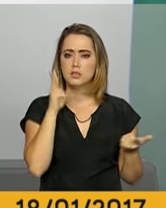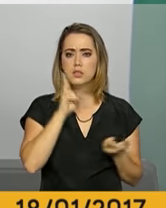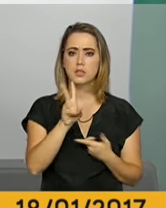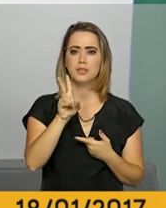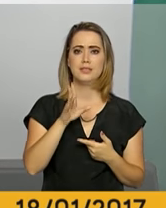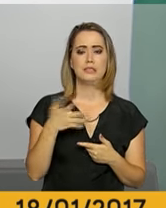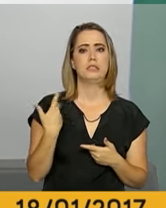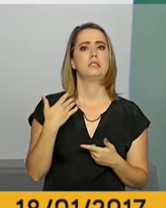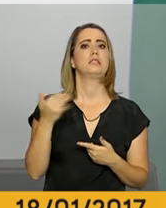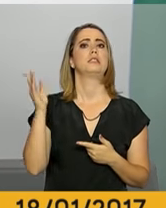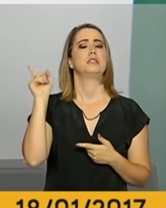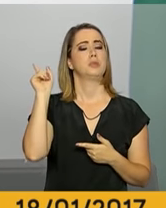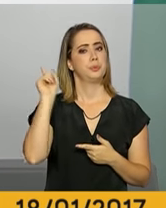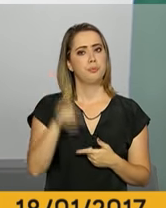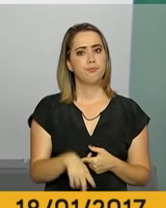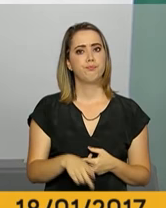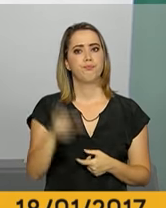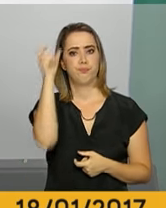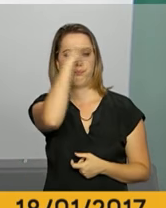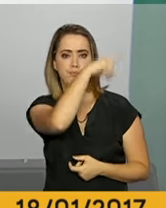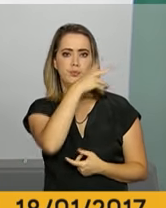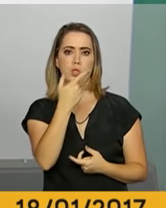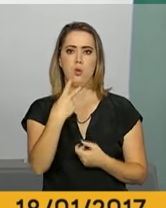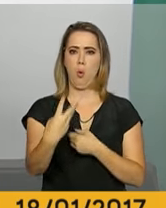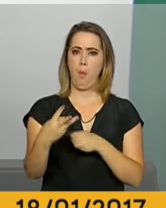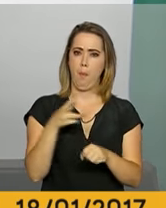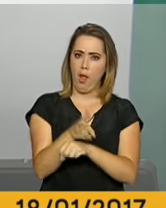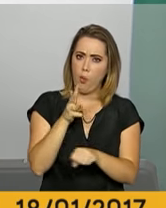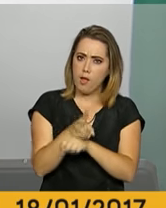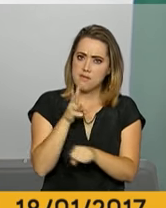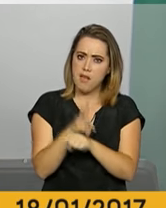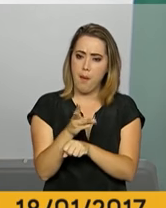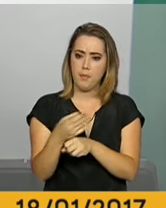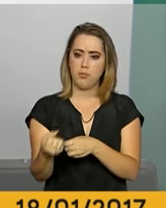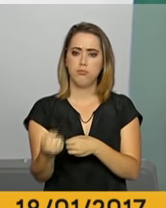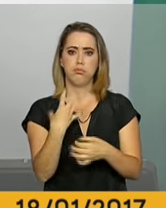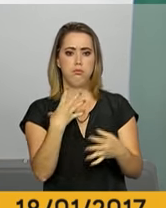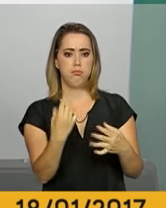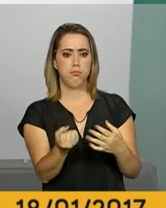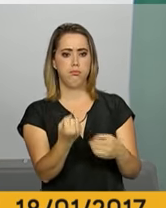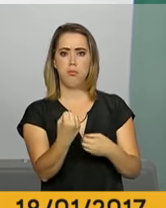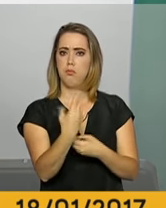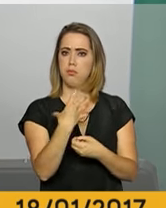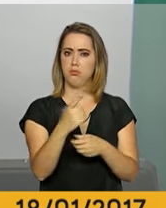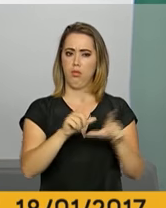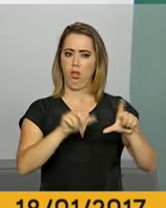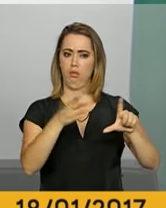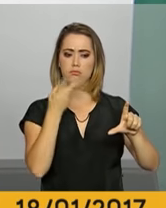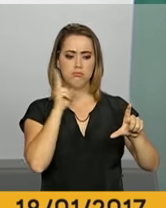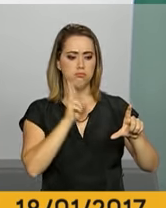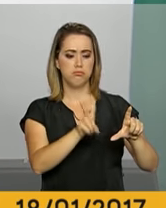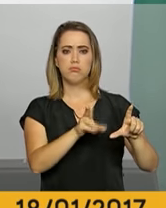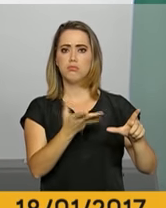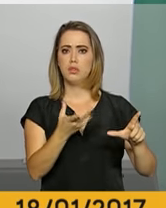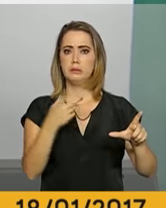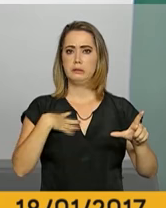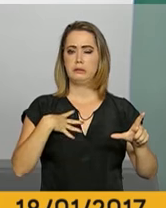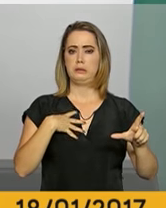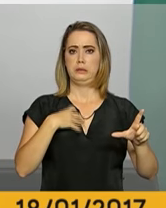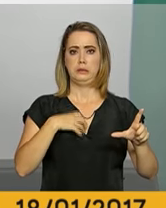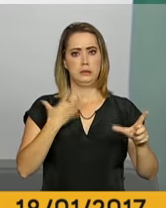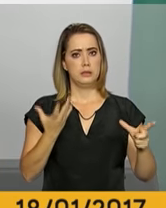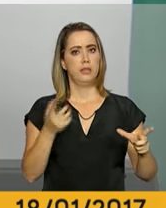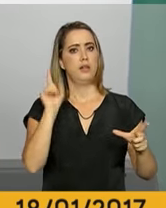mais dramaticamente, muitas vezes, por WhatsApp, por internet, são cenas pavorosas, né? Muitas vezes